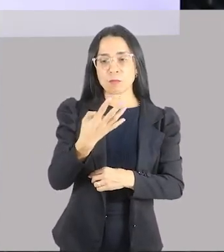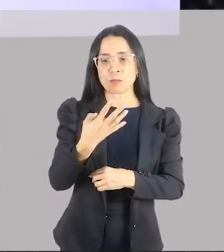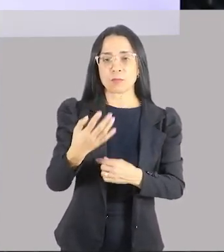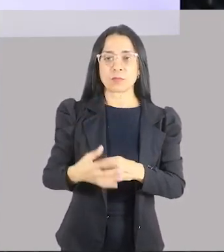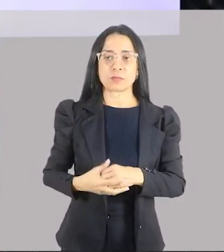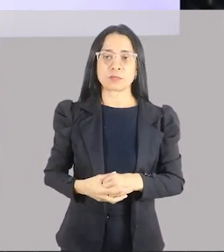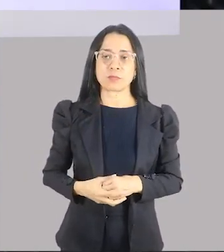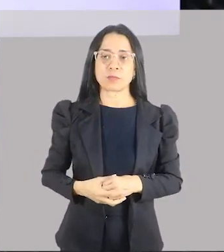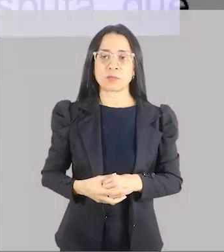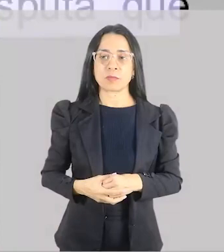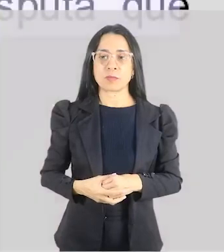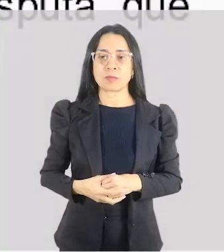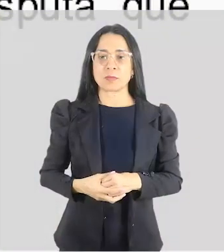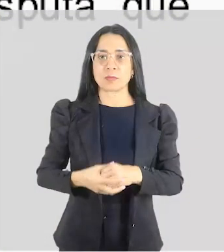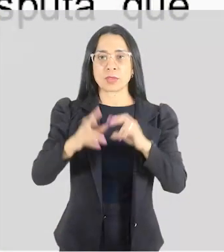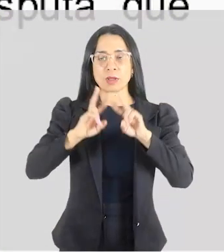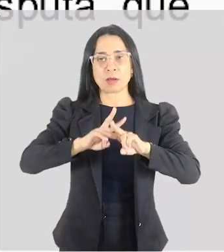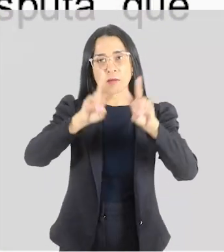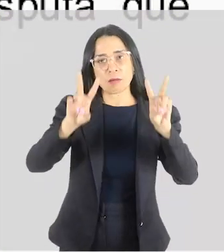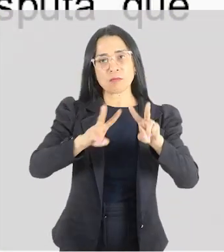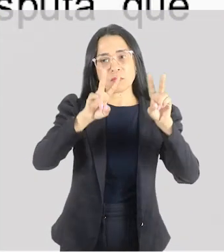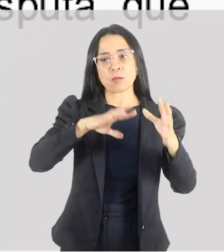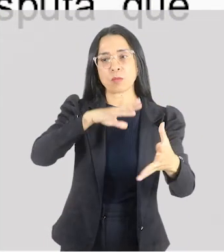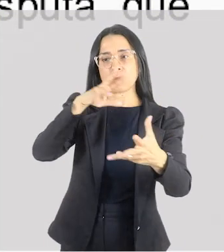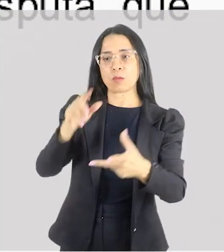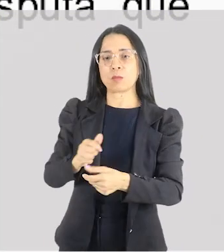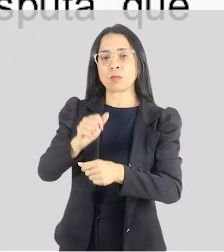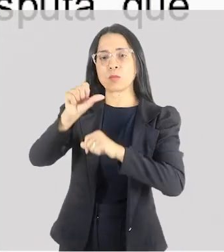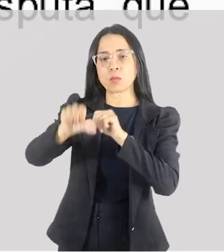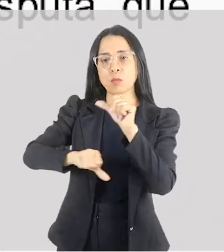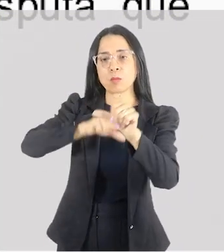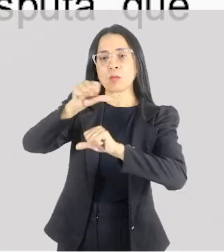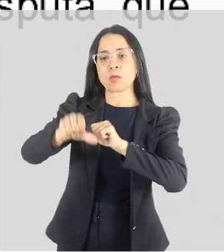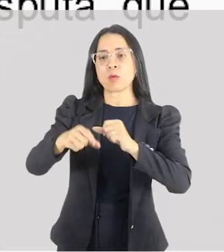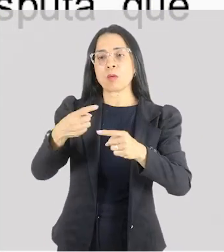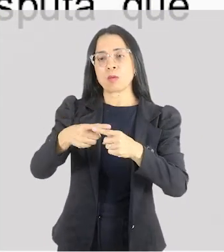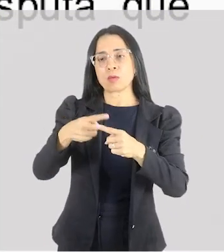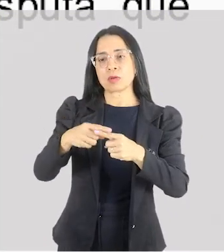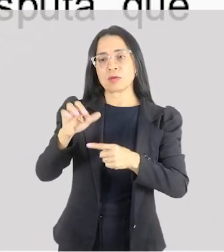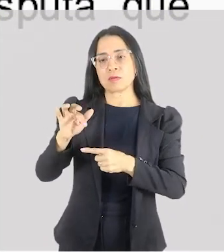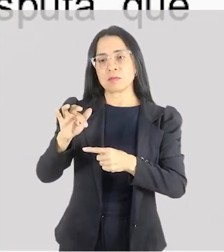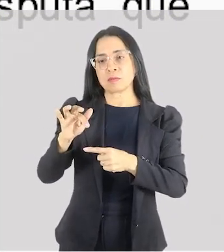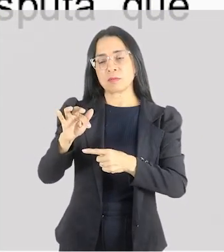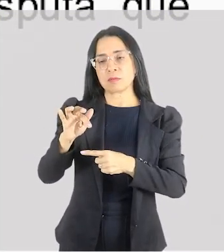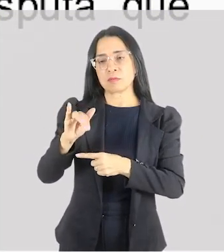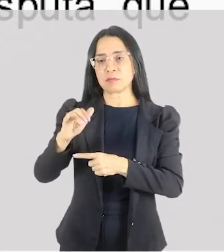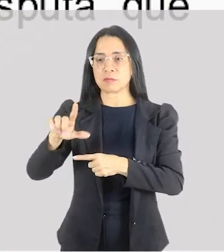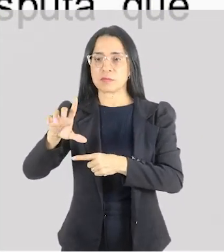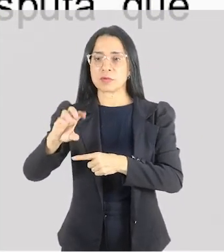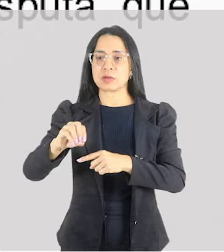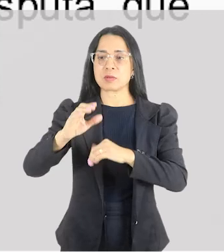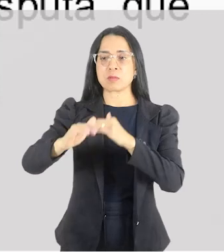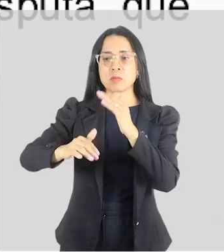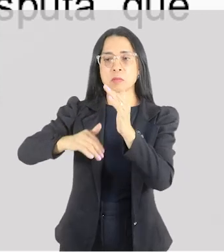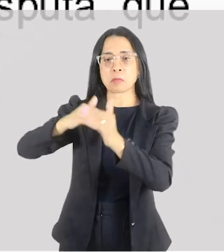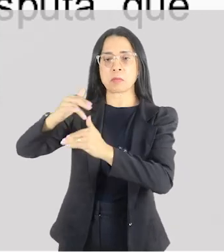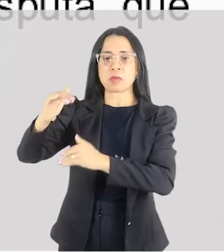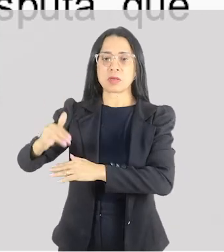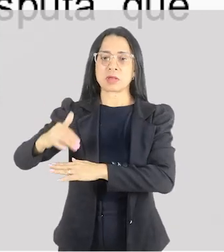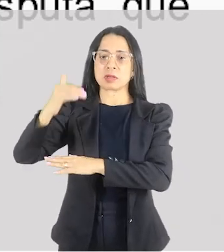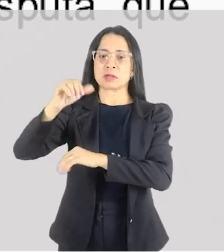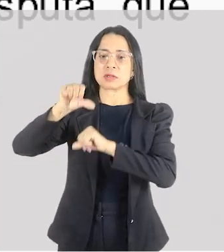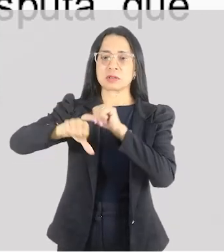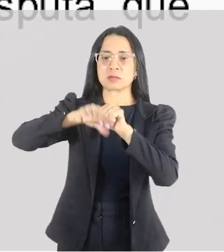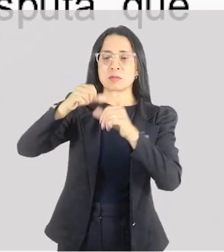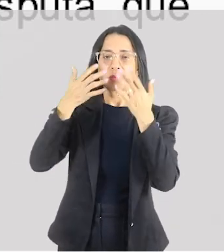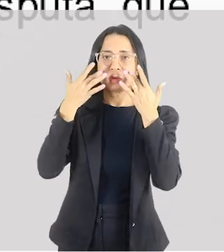questão. Entretanto, aquela visão do mundo estava mudando justamente no tempo em que Filipo crescia e se transformava em artista e